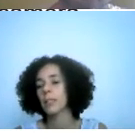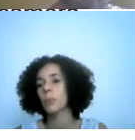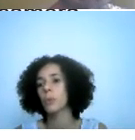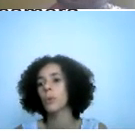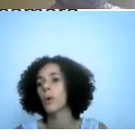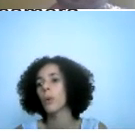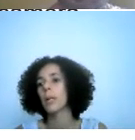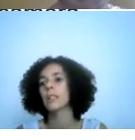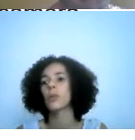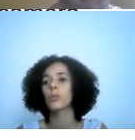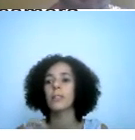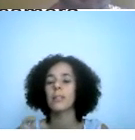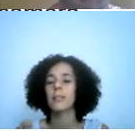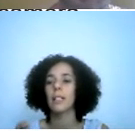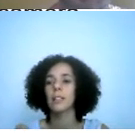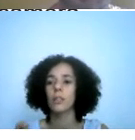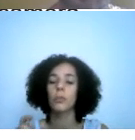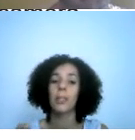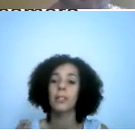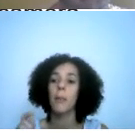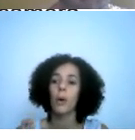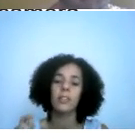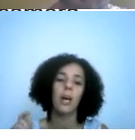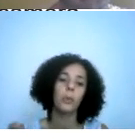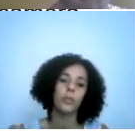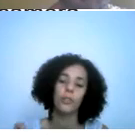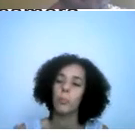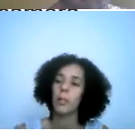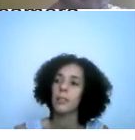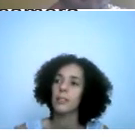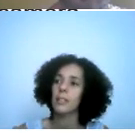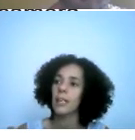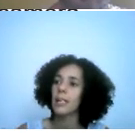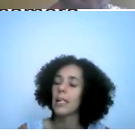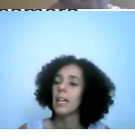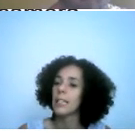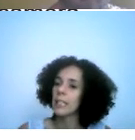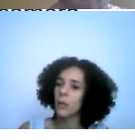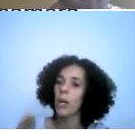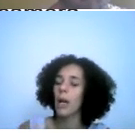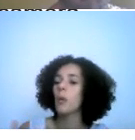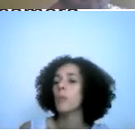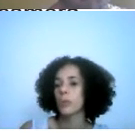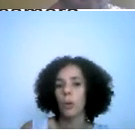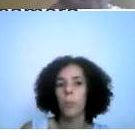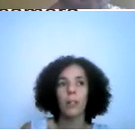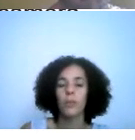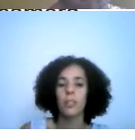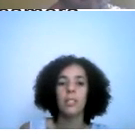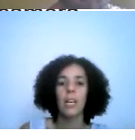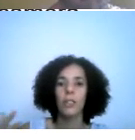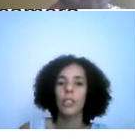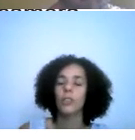para Pernambuco, publicada em 2017, espécies arbóreas e arbustivas de plantas, né? Então, são